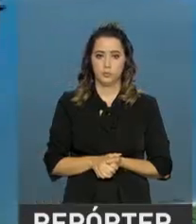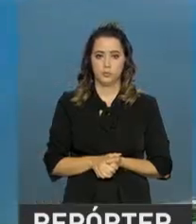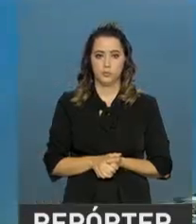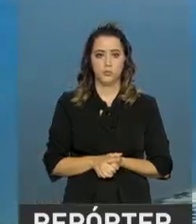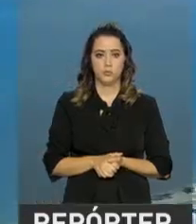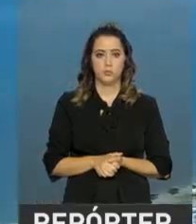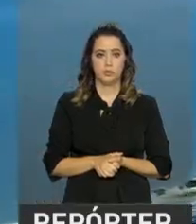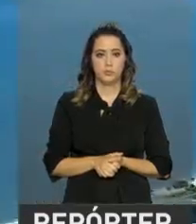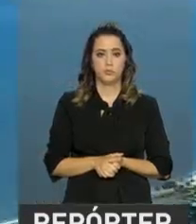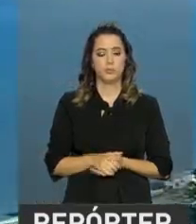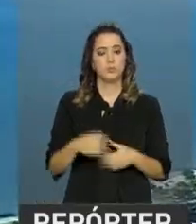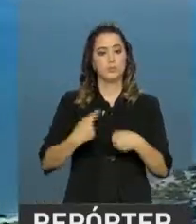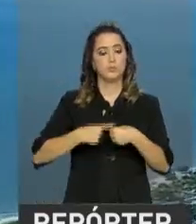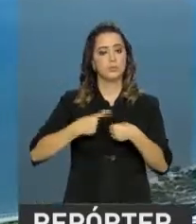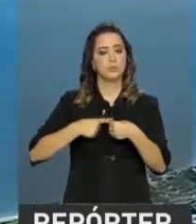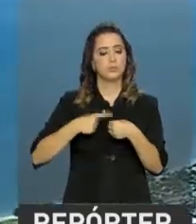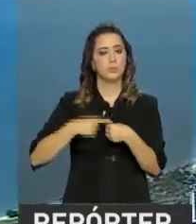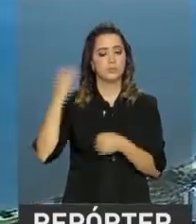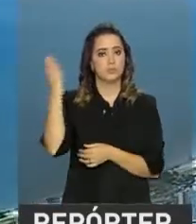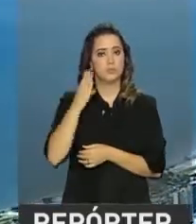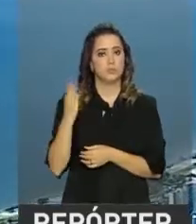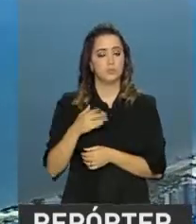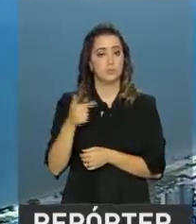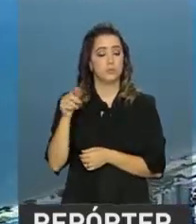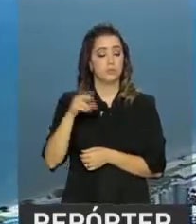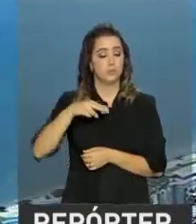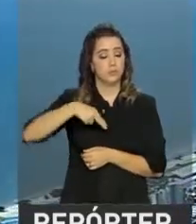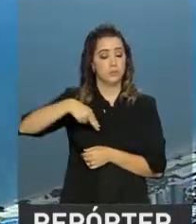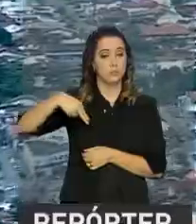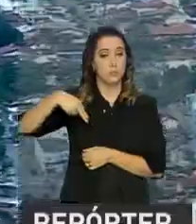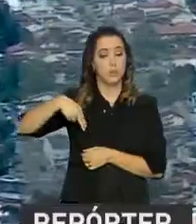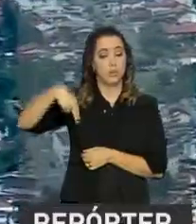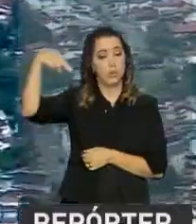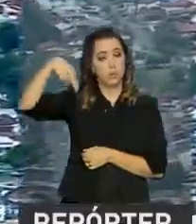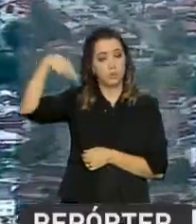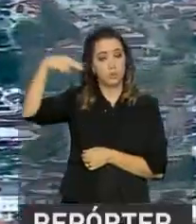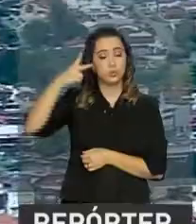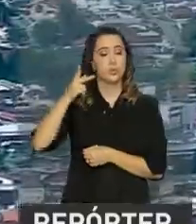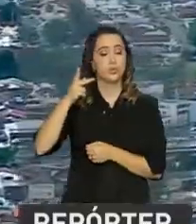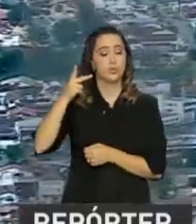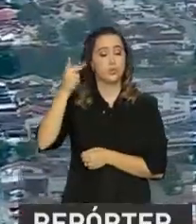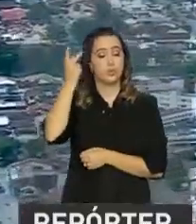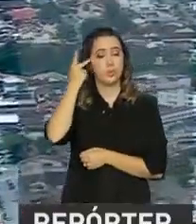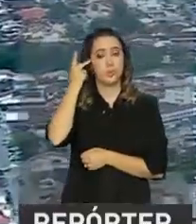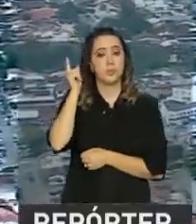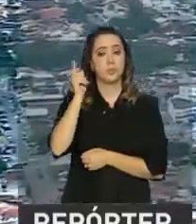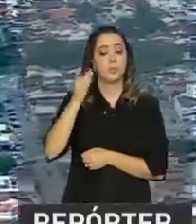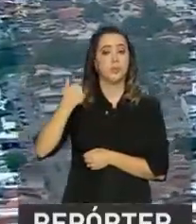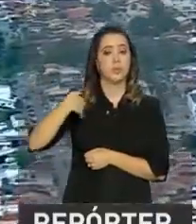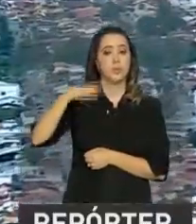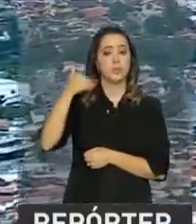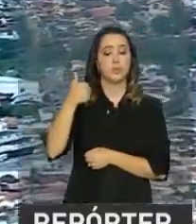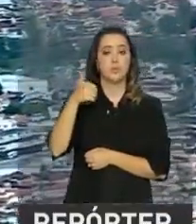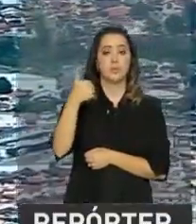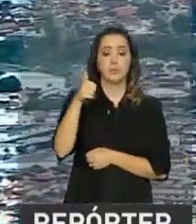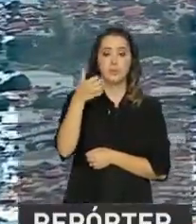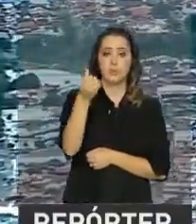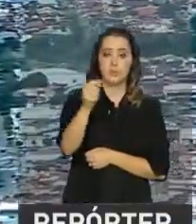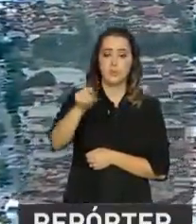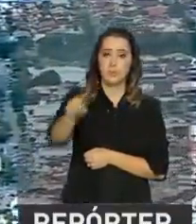o município brasileiro no litoral norte do estado de são paulo caraguatatuba tem mais de 116 mil